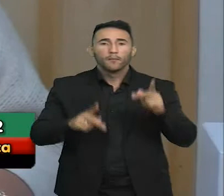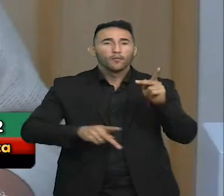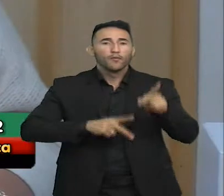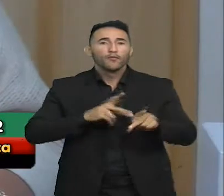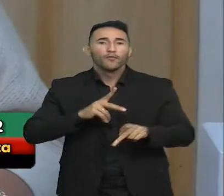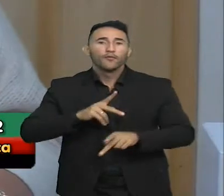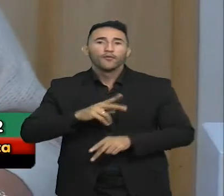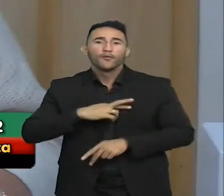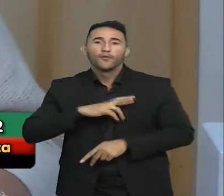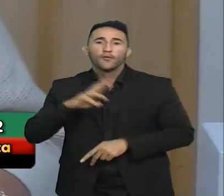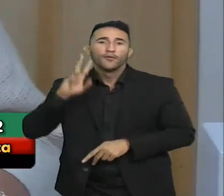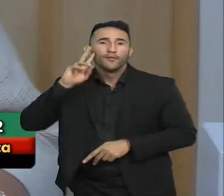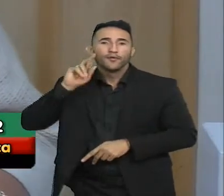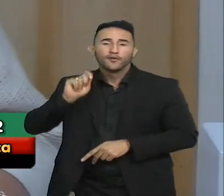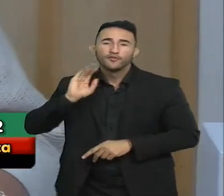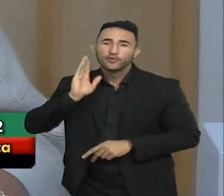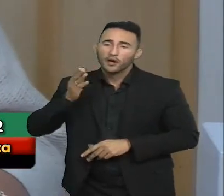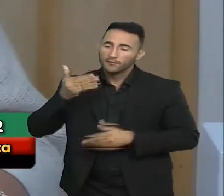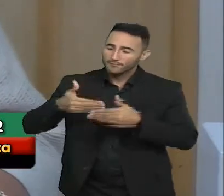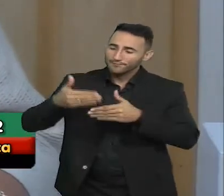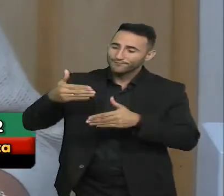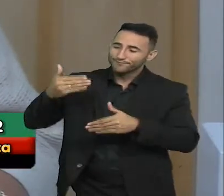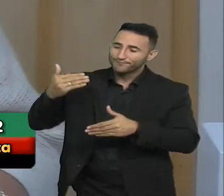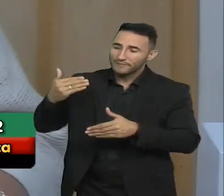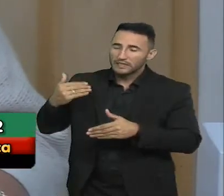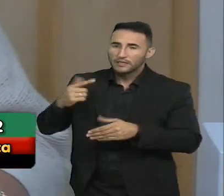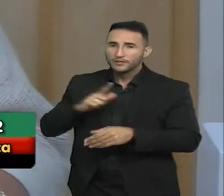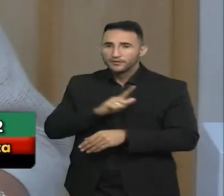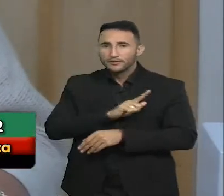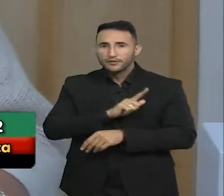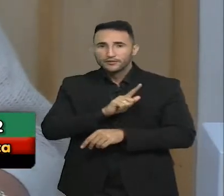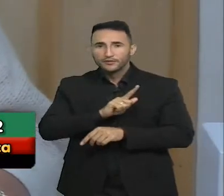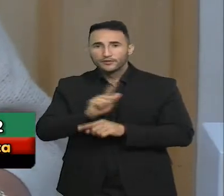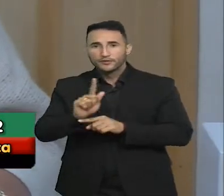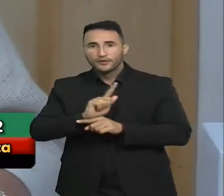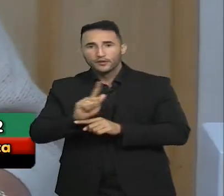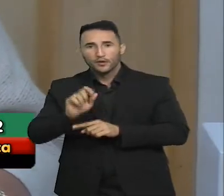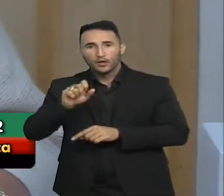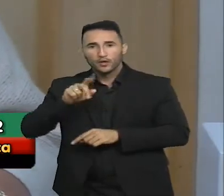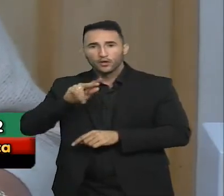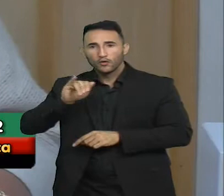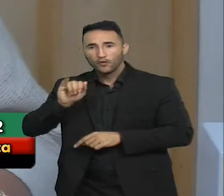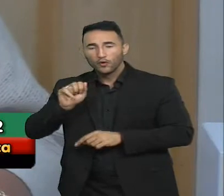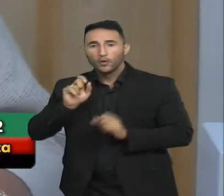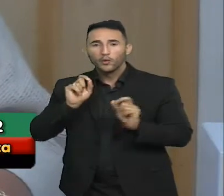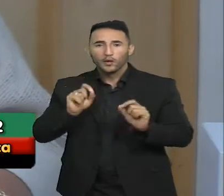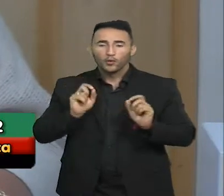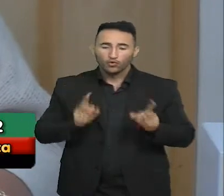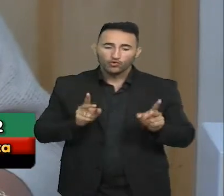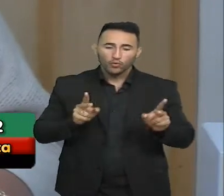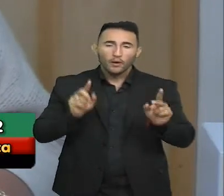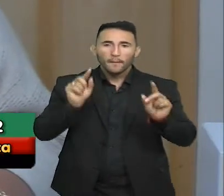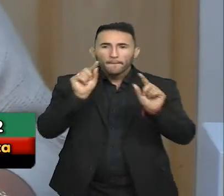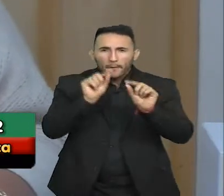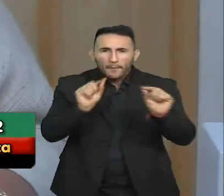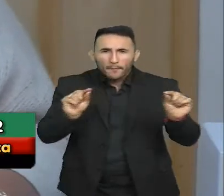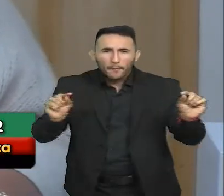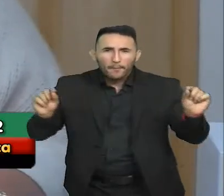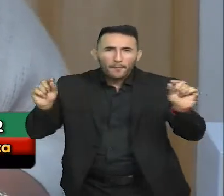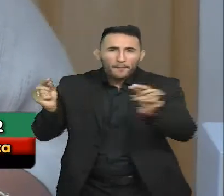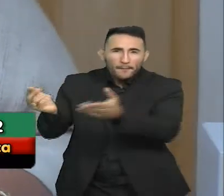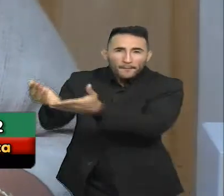africana, que começou lá atrás, lá na gestão da Sônia Rainho, que é a continuidade do mapeamento dos terreiros de